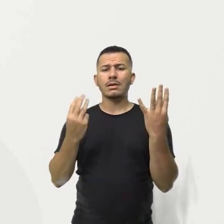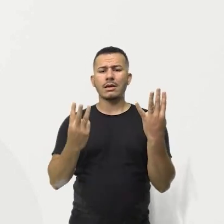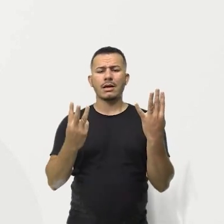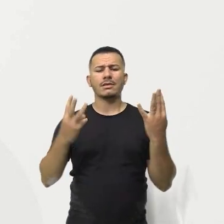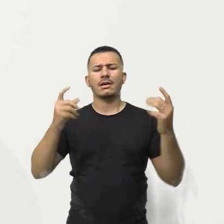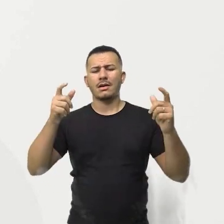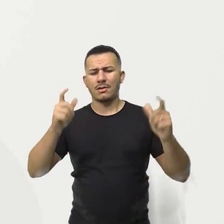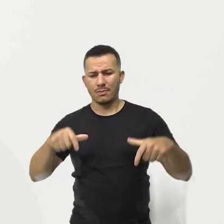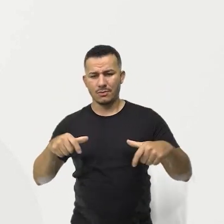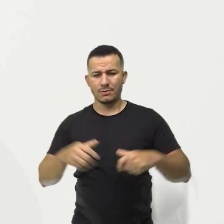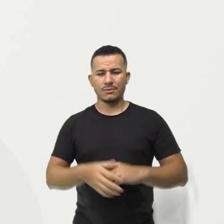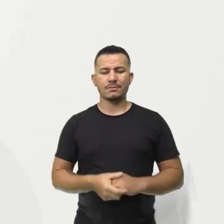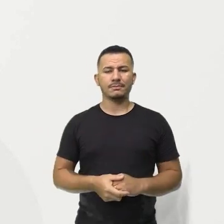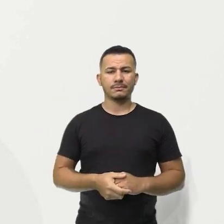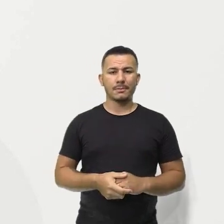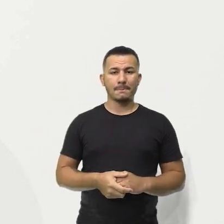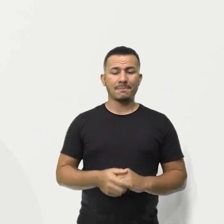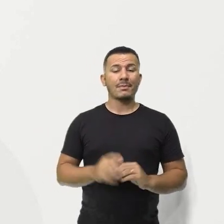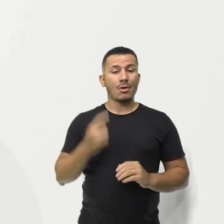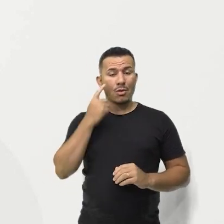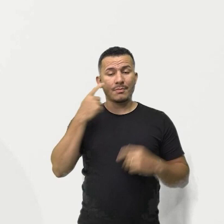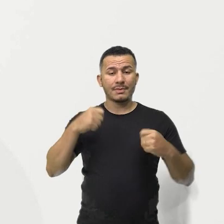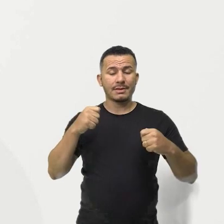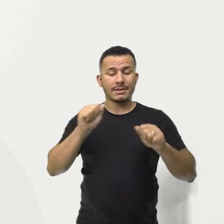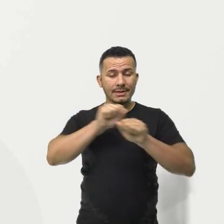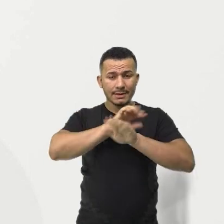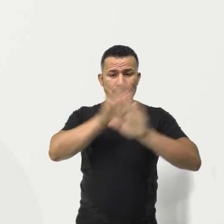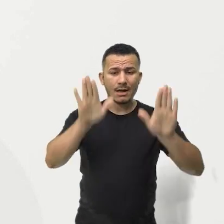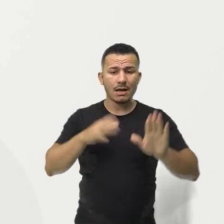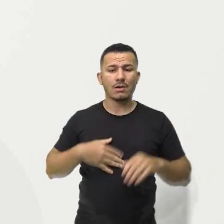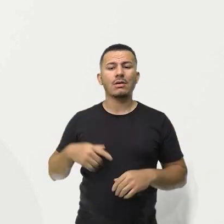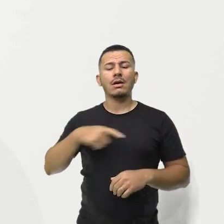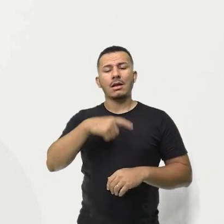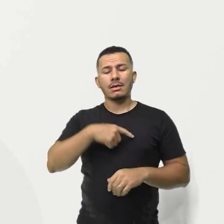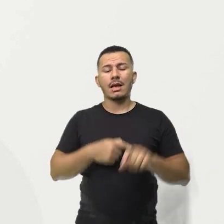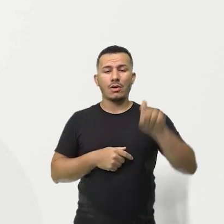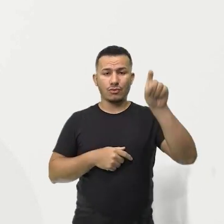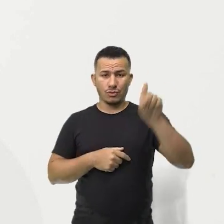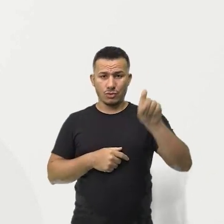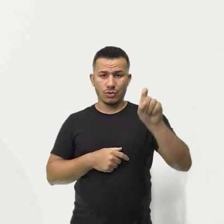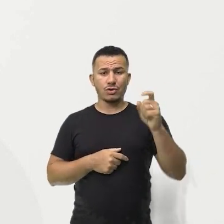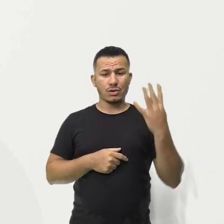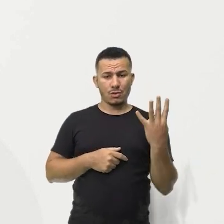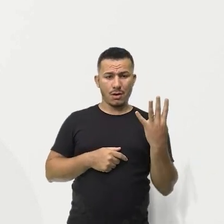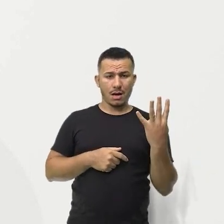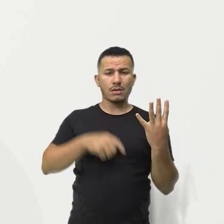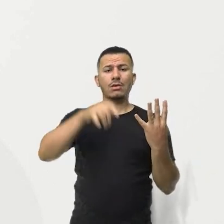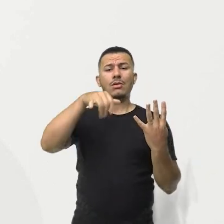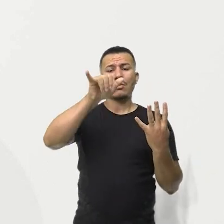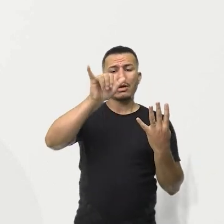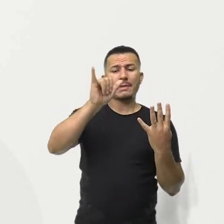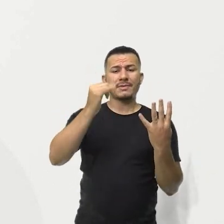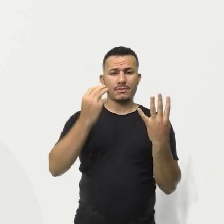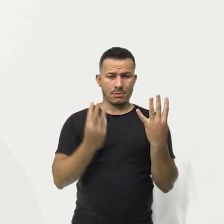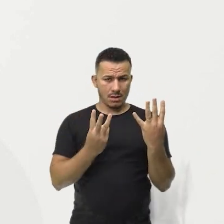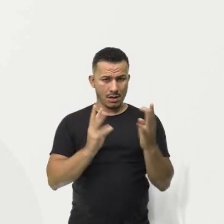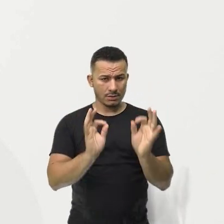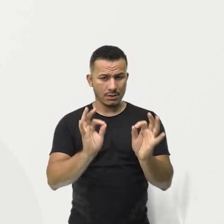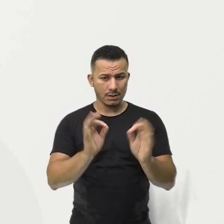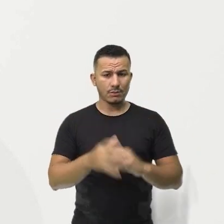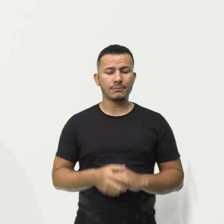4 e 3? 4 e 3. Tem que ficar claro para você. Ó. O x é 4 e o y